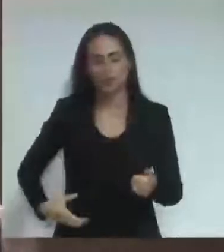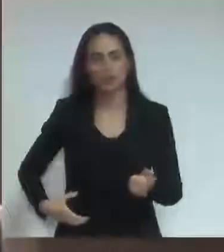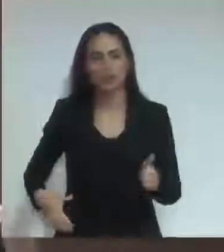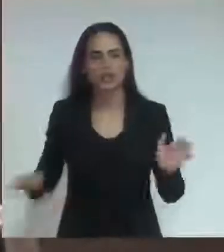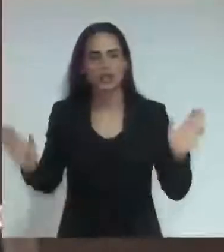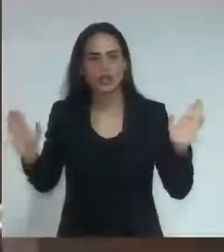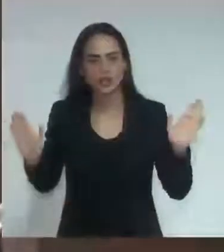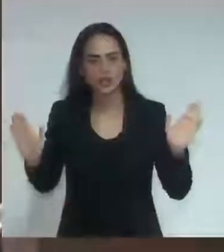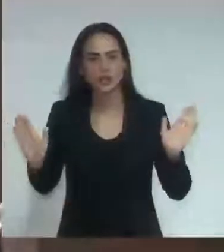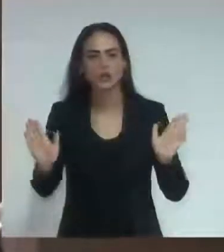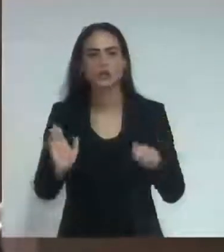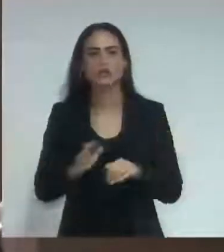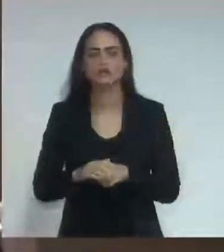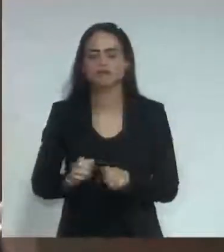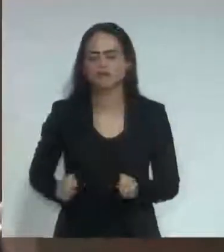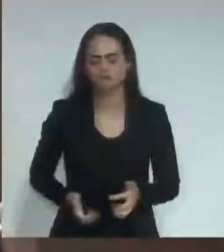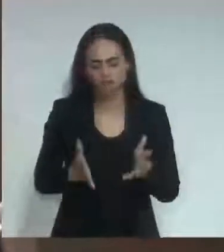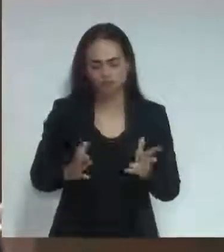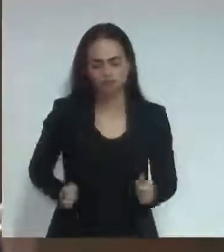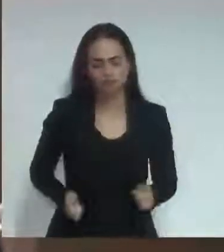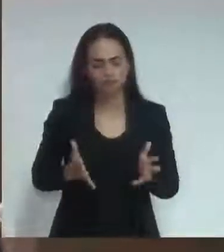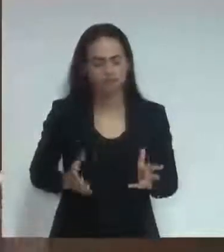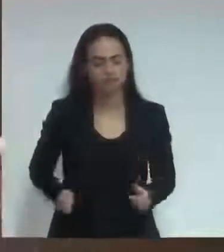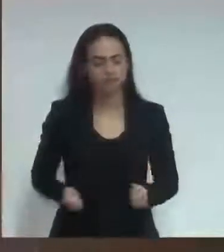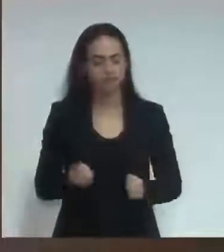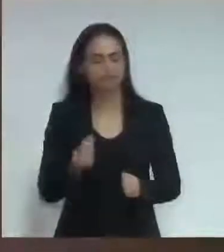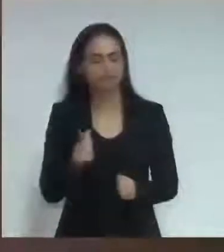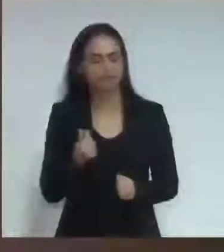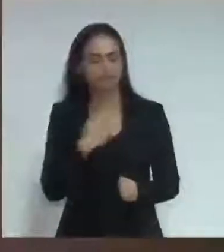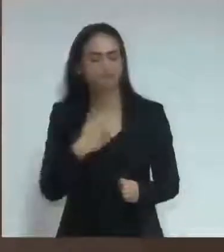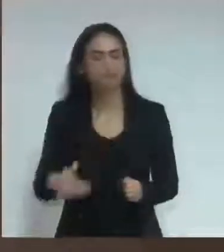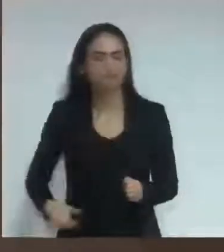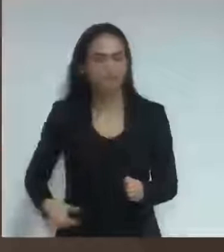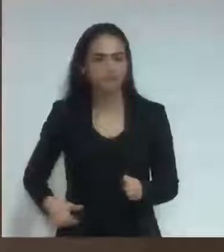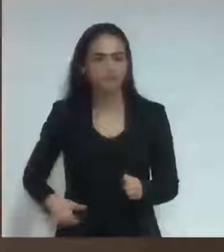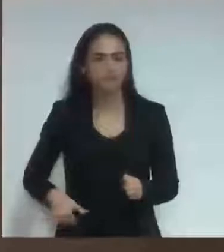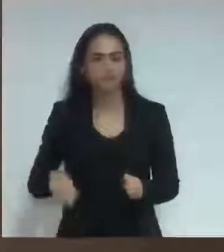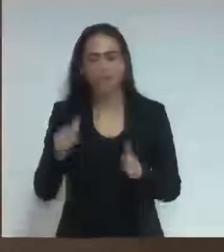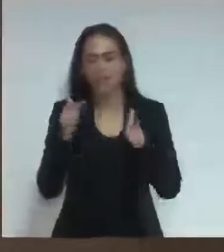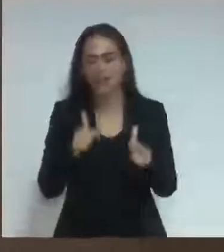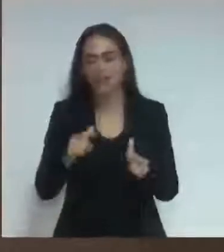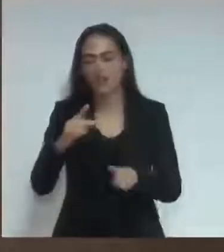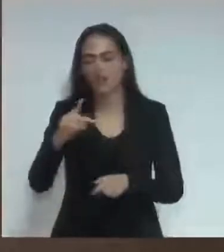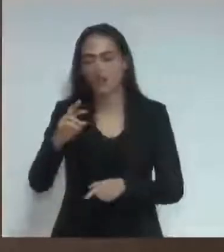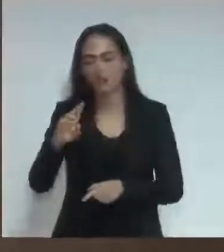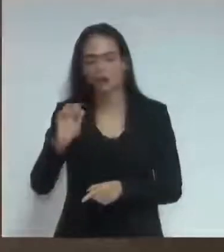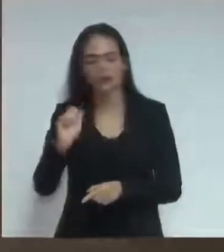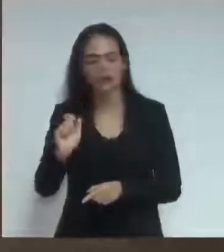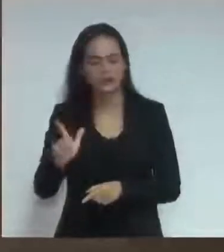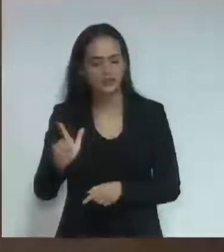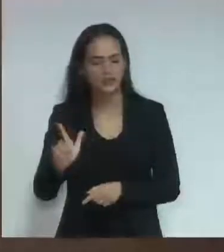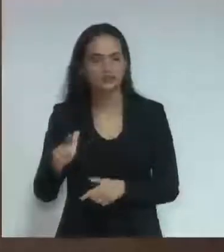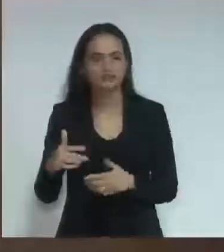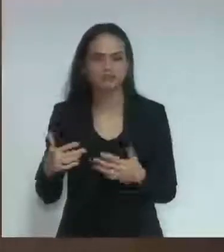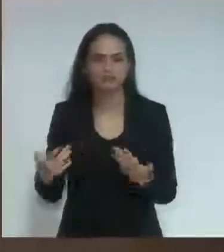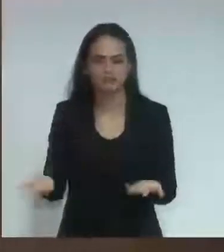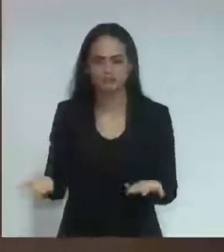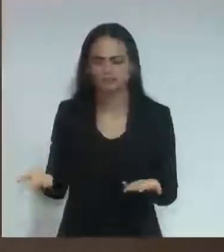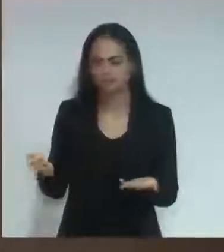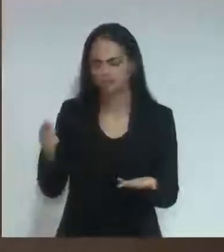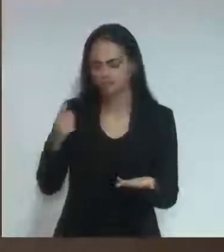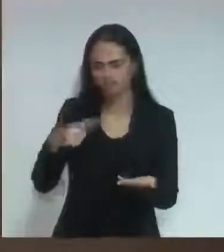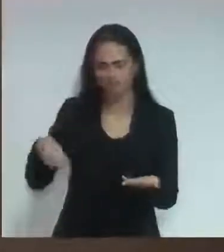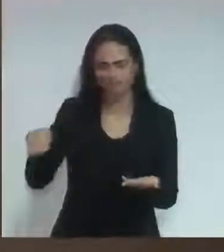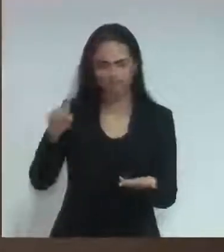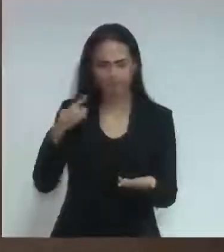muito de dinheiro público, que chamam de portal. Mas, enfim, goste ou não, vou deixar de lado até a questão estética, se